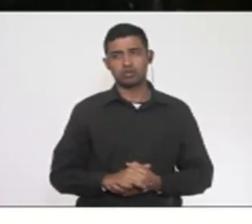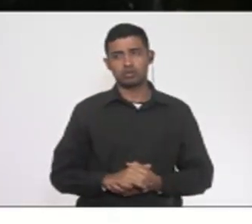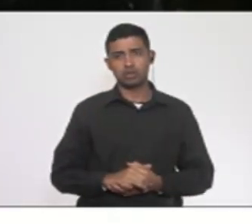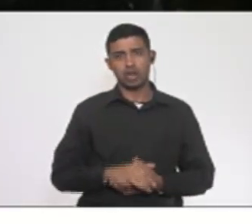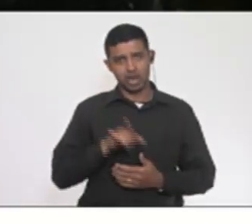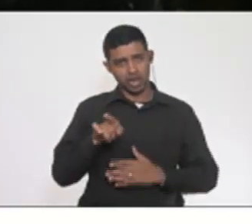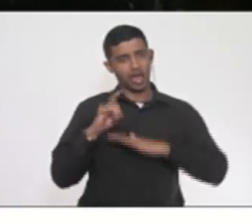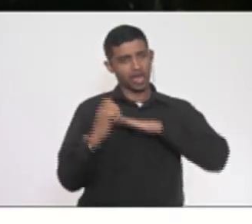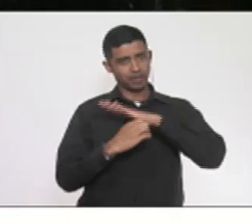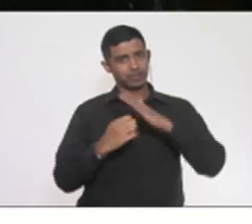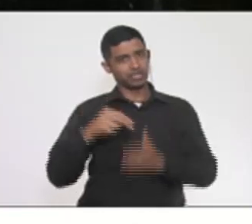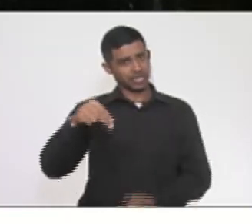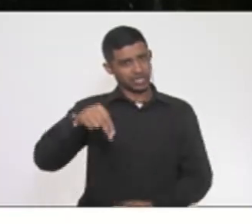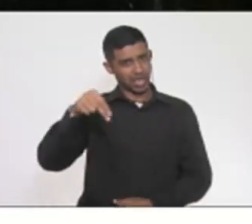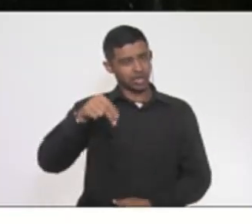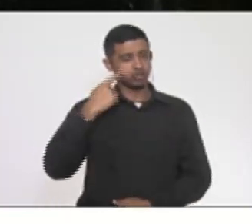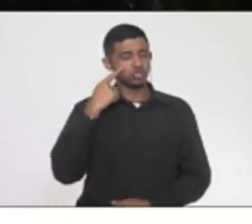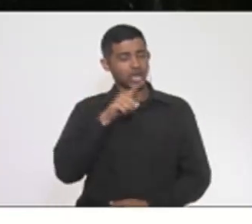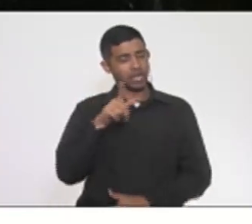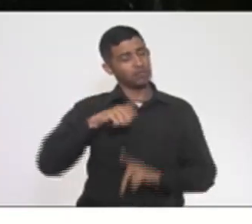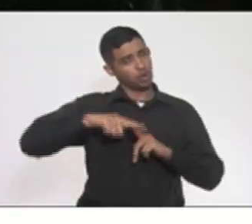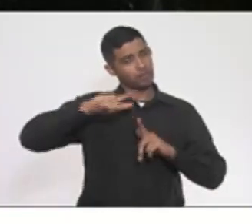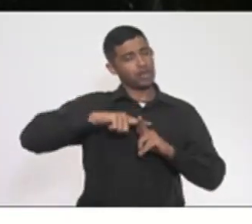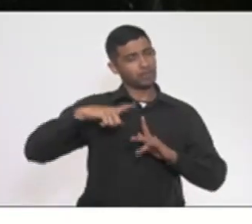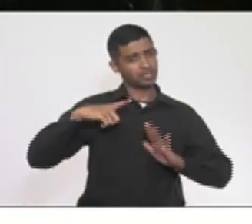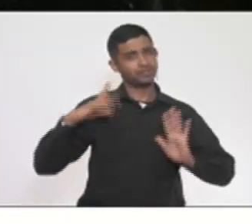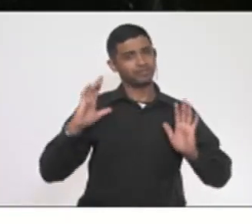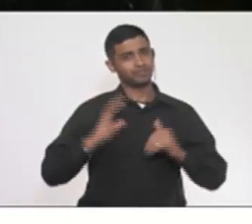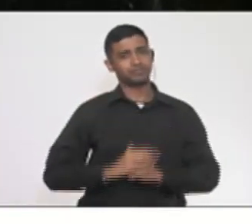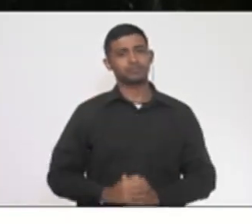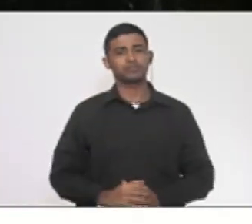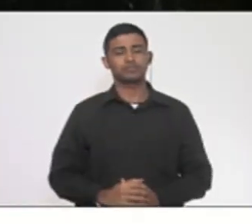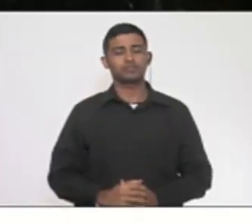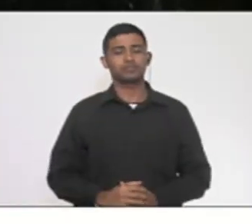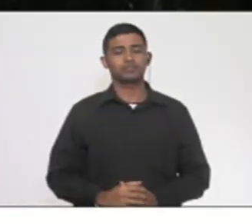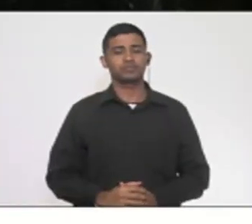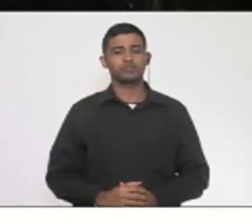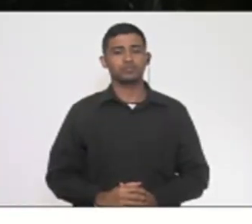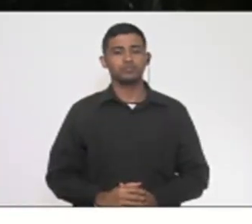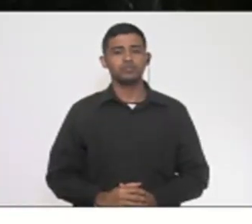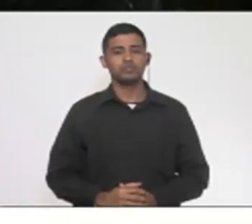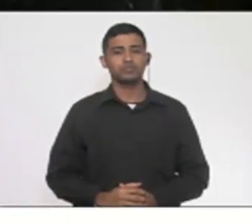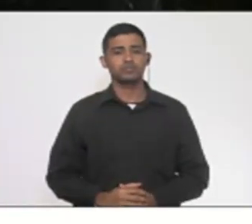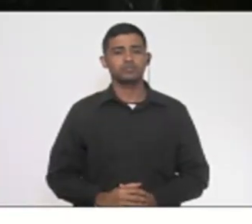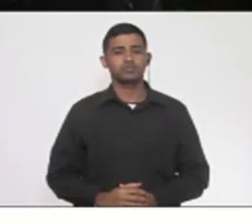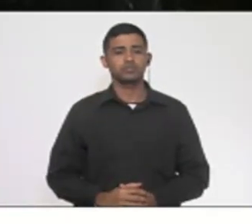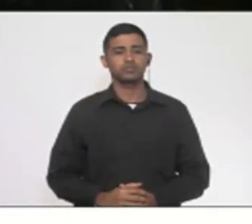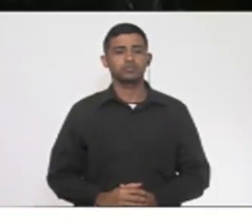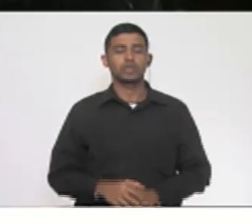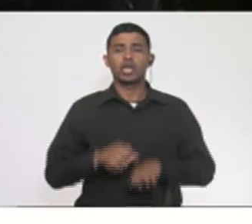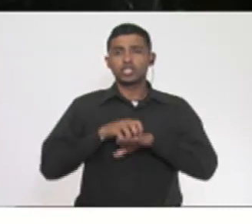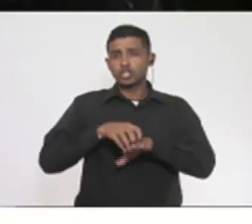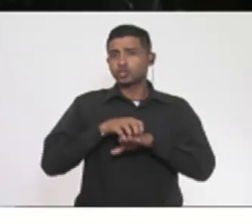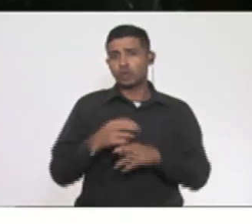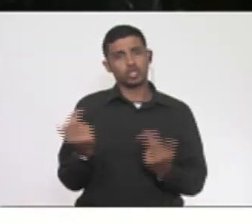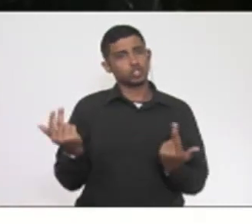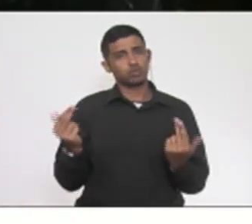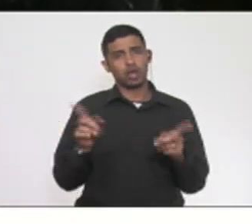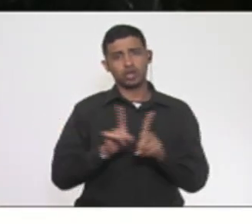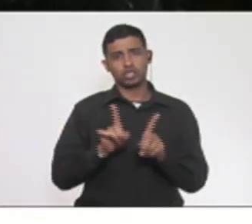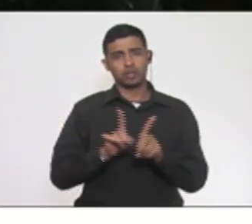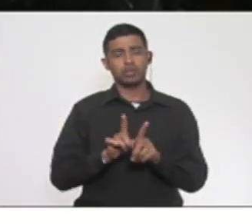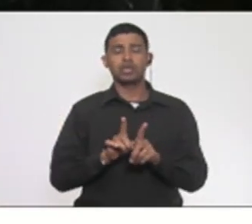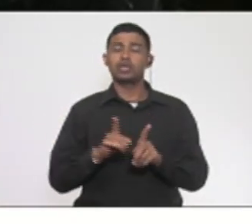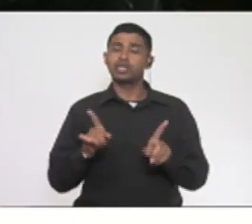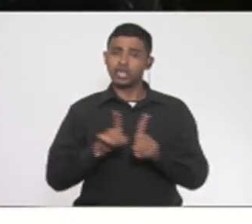aí identificando, mas distribui um valor único em todo o Estado. E se o custo do transporte também é o mesmo... O próprio